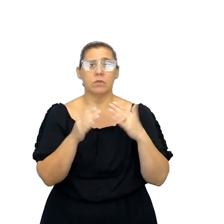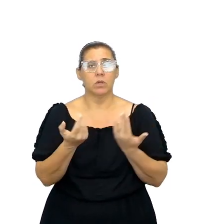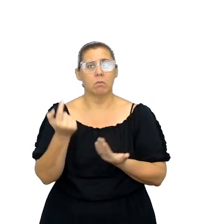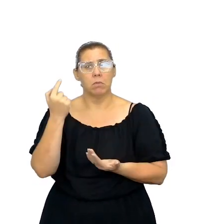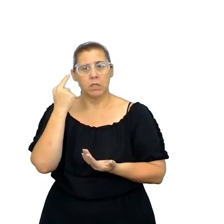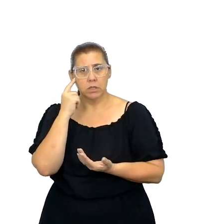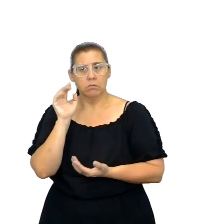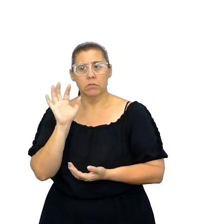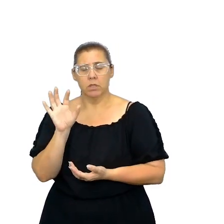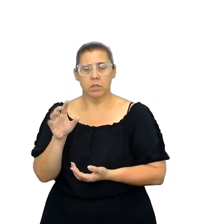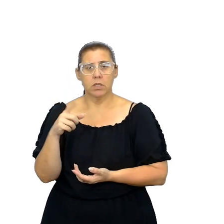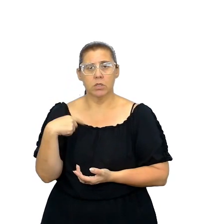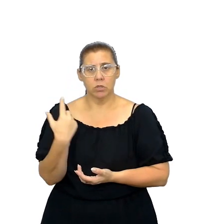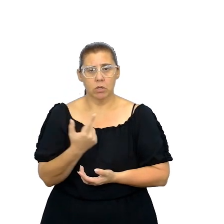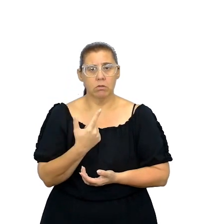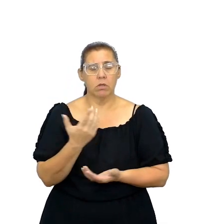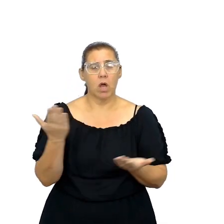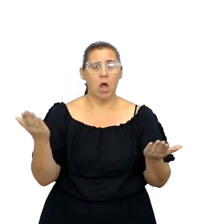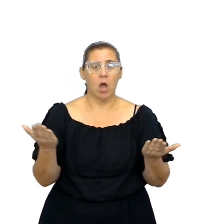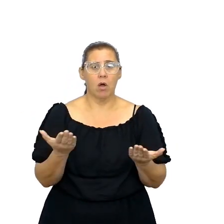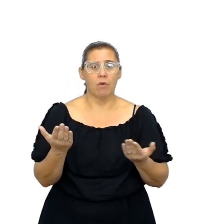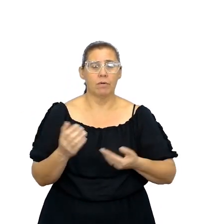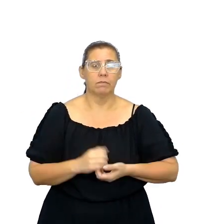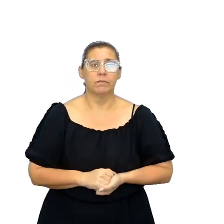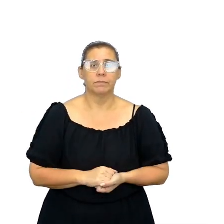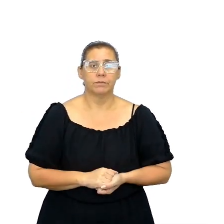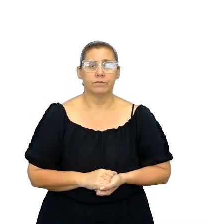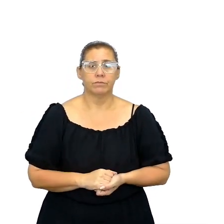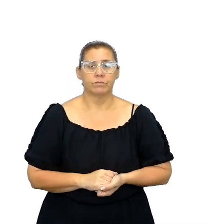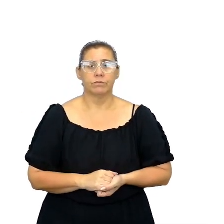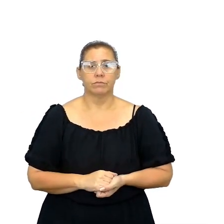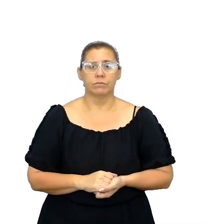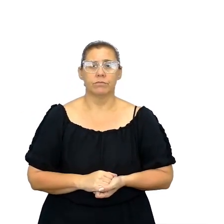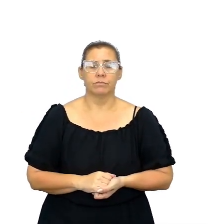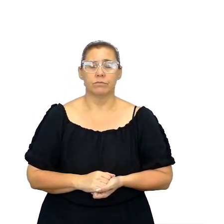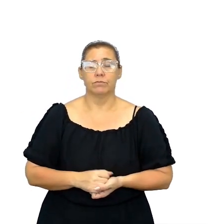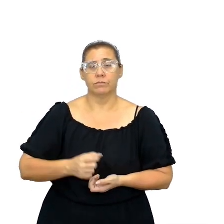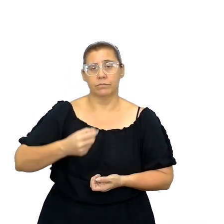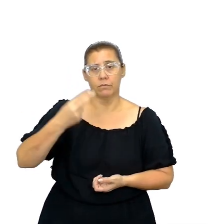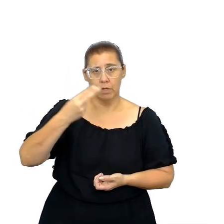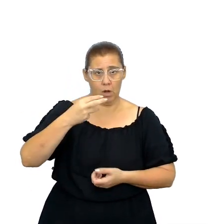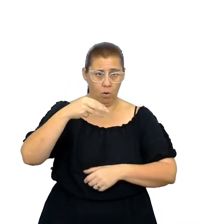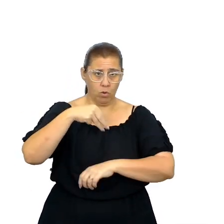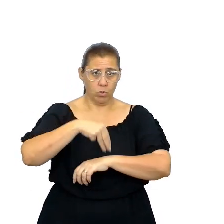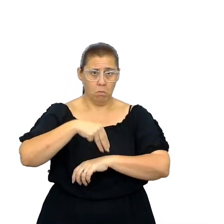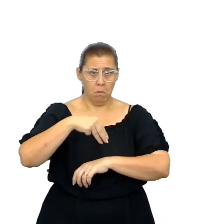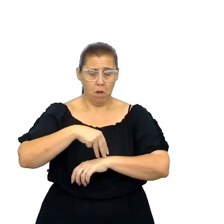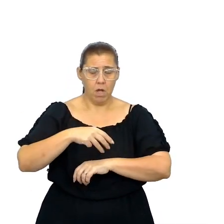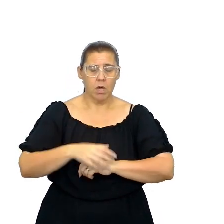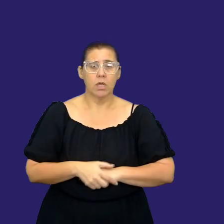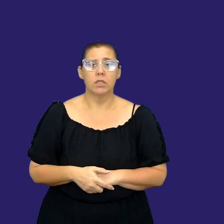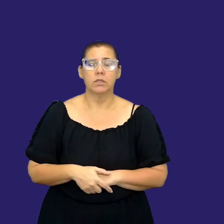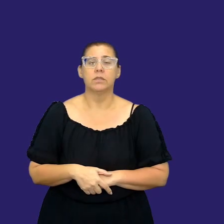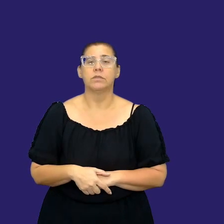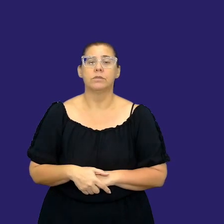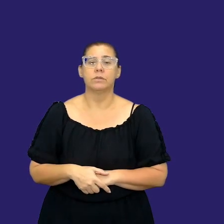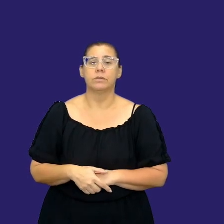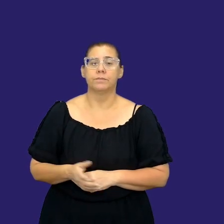nesse aspecto, nós vamos caminhando aqui e vamos chegar a um segundo momento, né, da